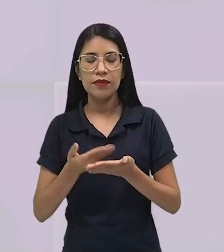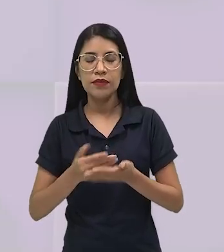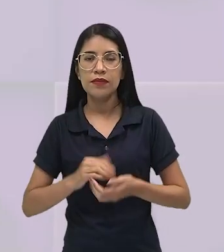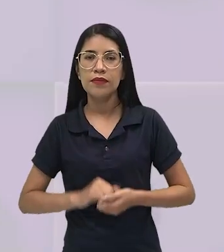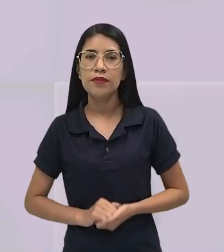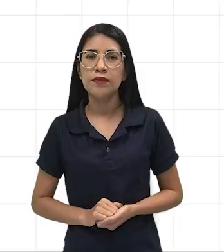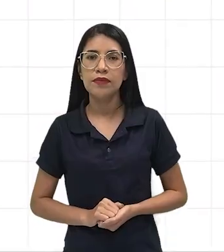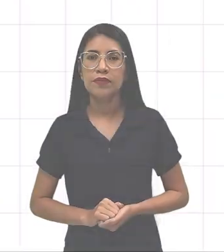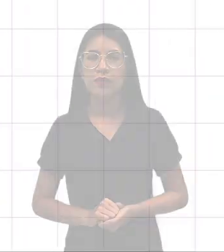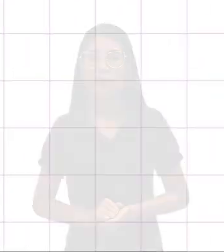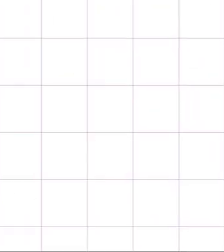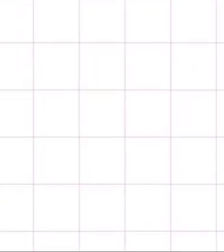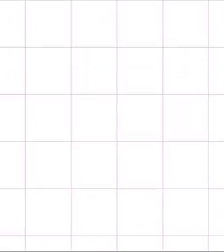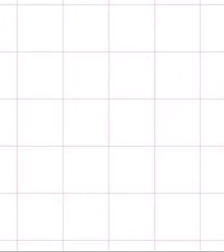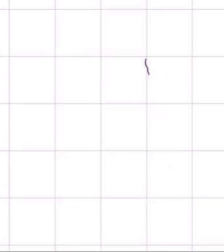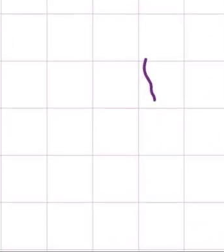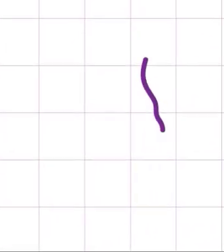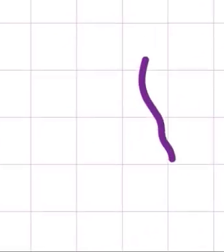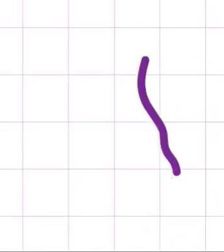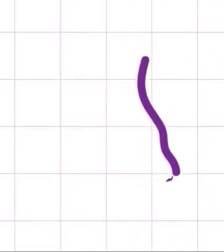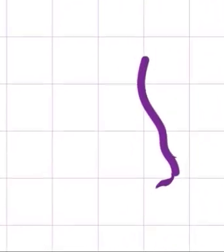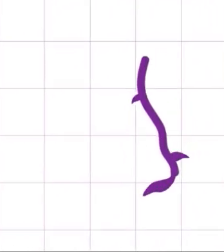aula.